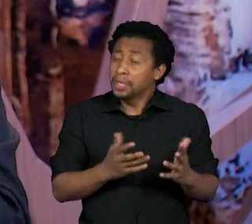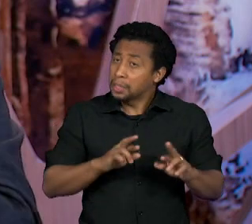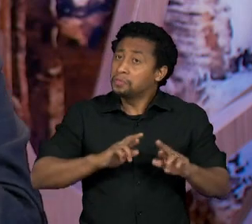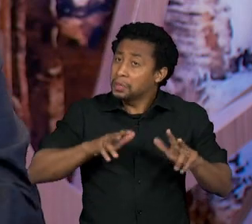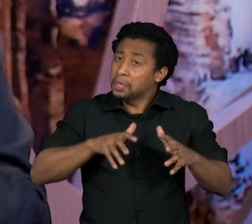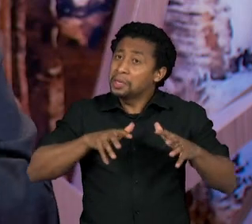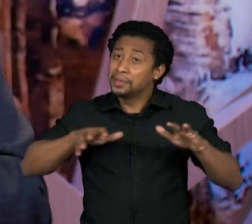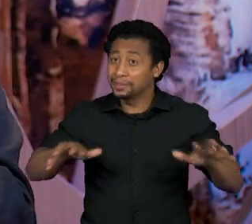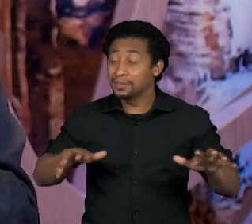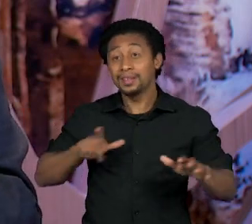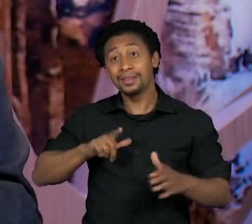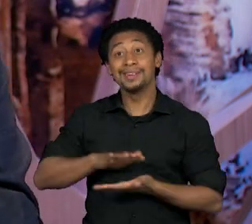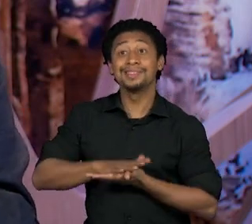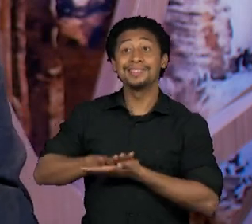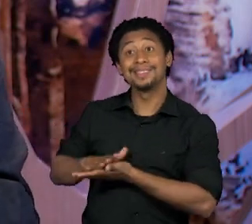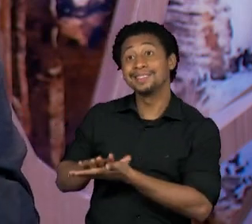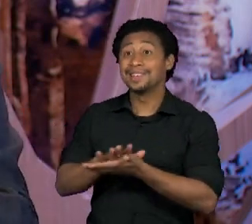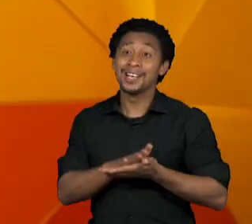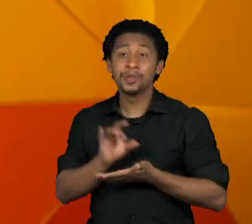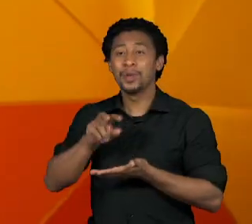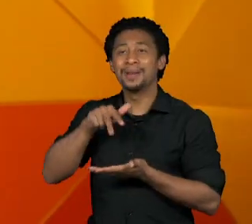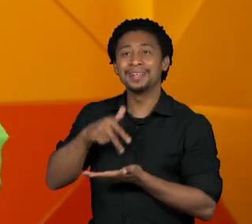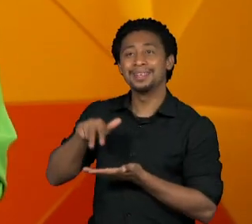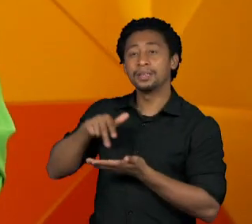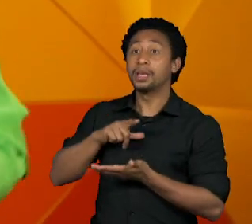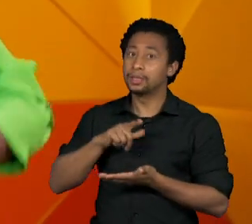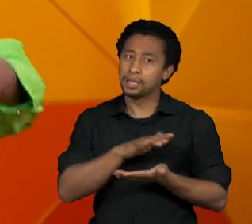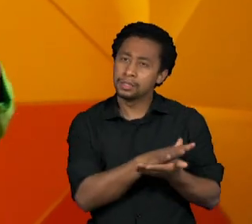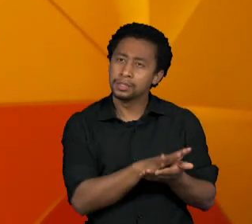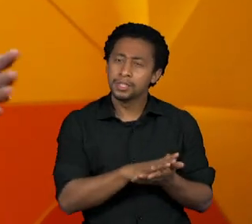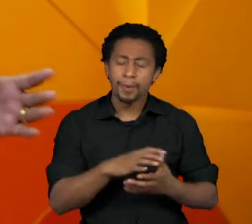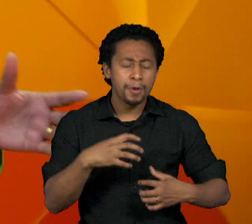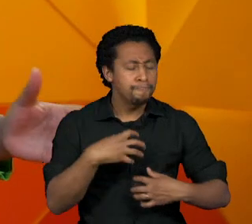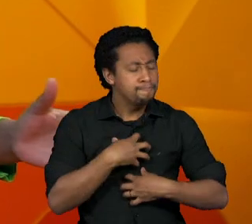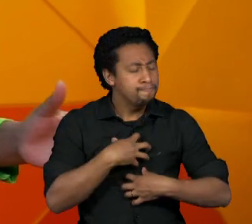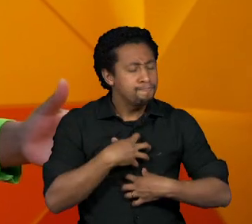dançar mesmo, mas tem sambas que é para o espírito. Tem samba